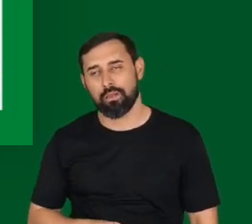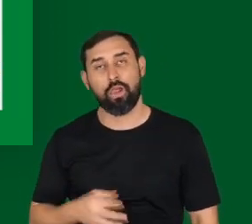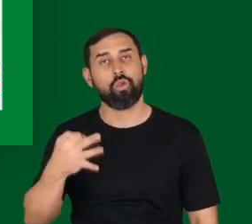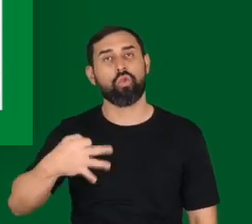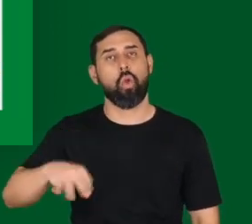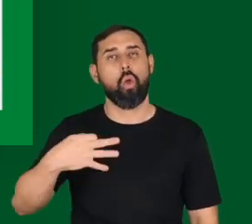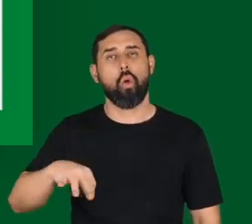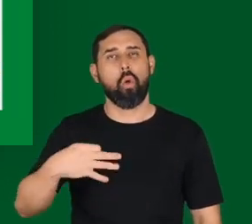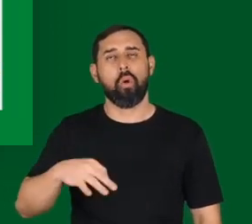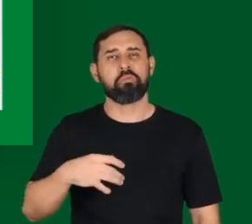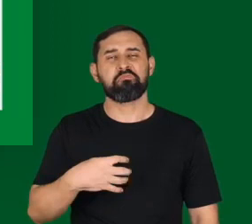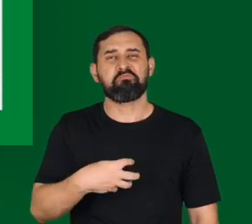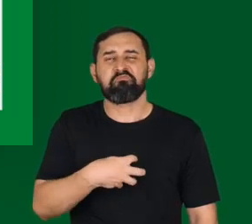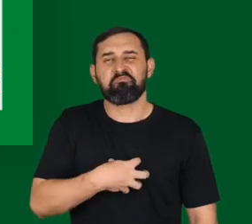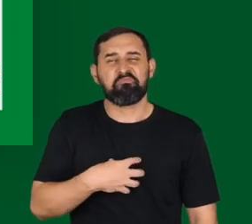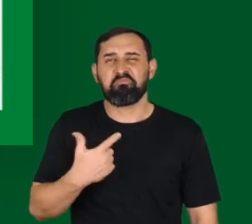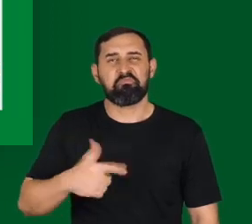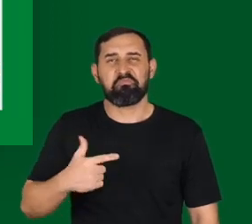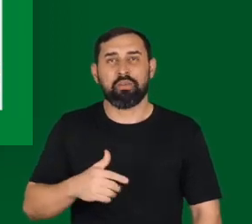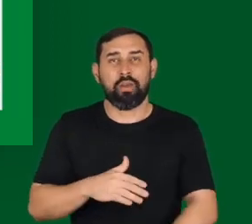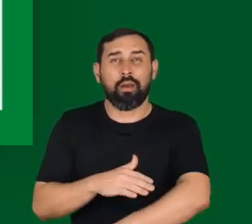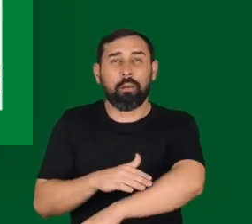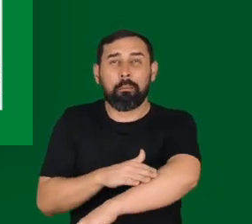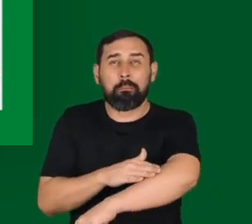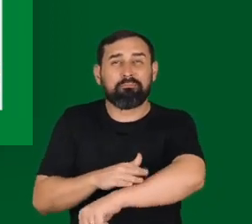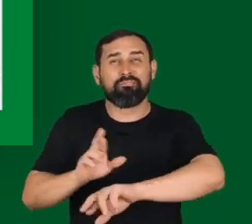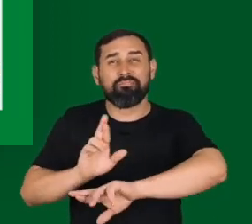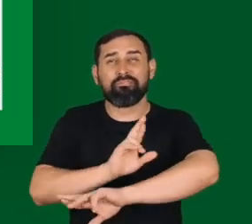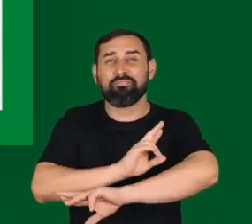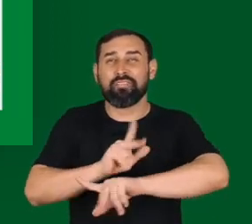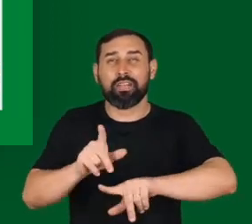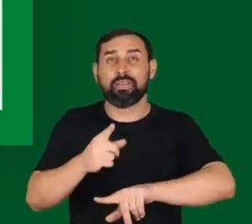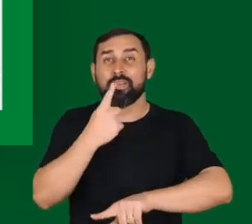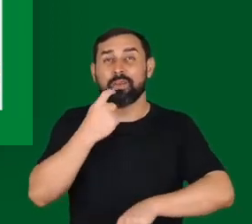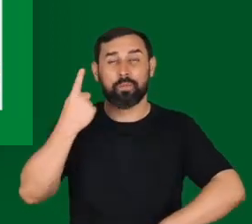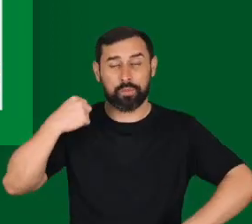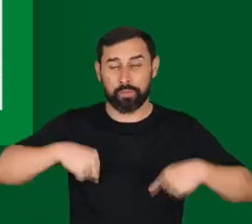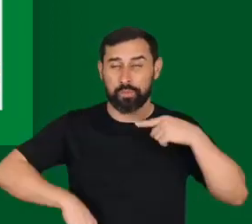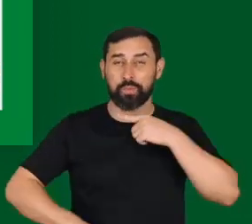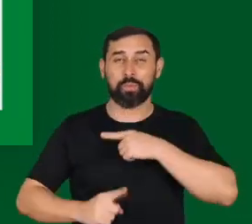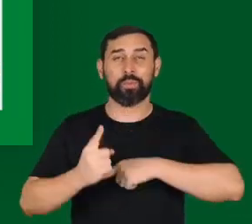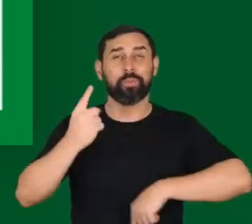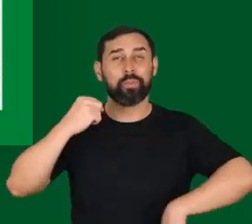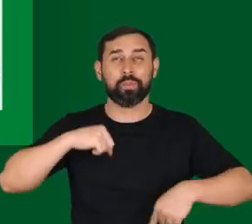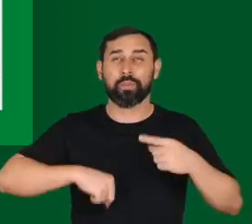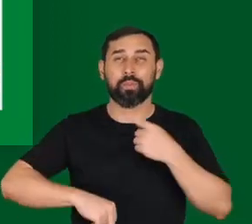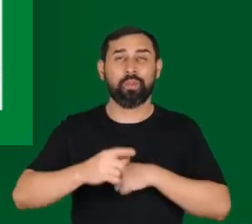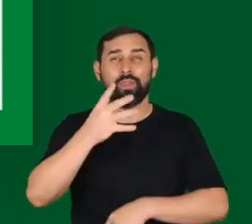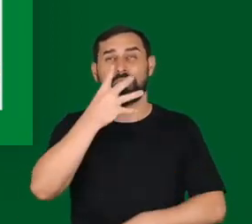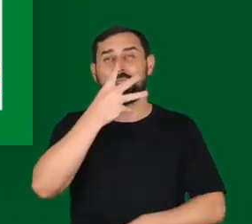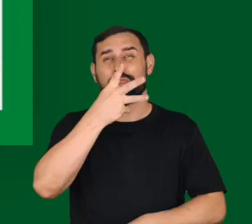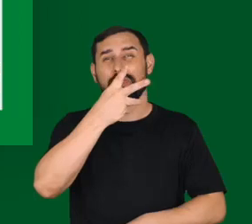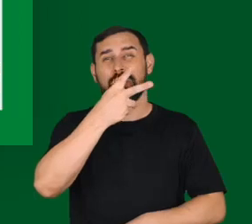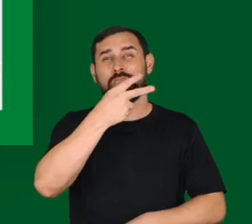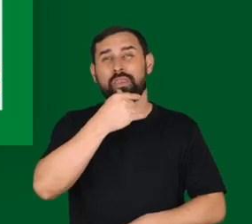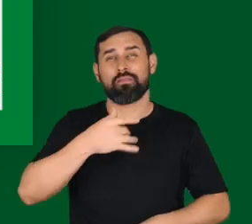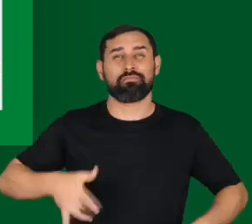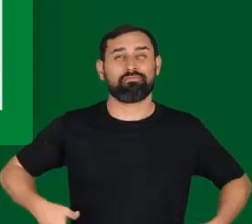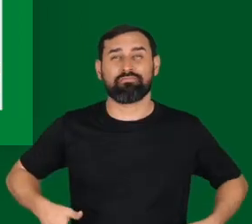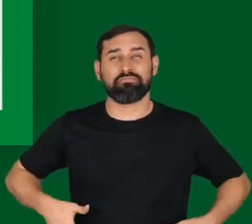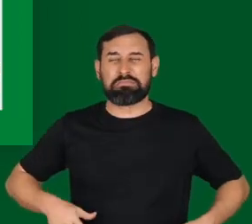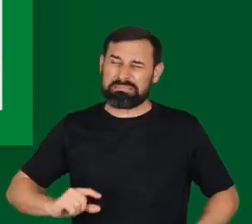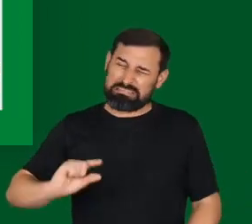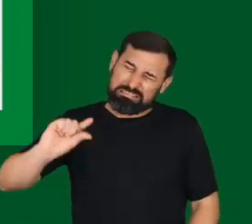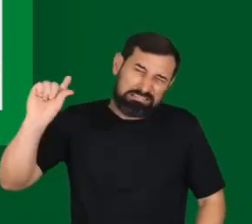mais letárgico, uma resposta diminuída à dor. A pele vai estar cianótica, o tempo de enchimento capilar muito